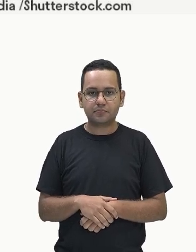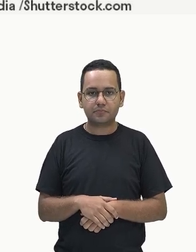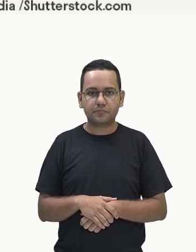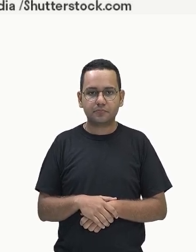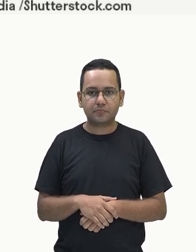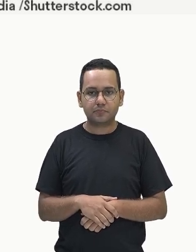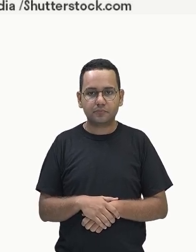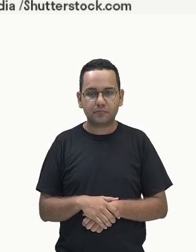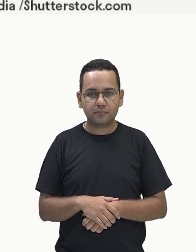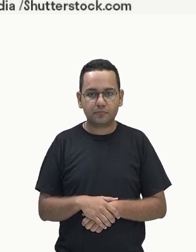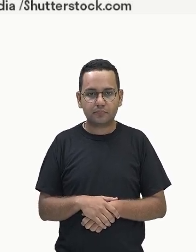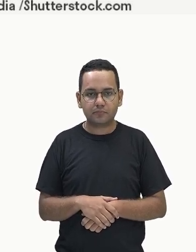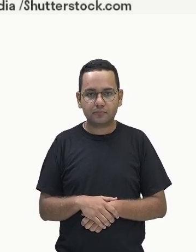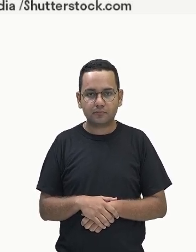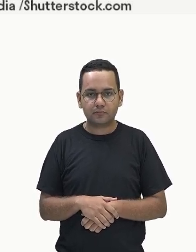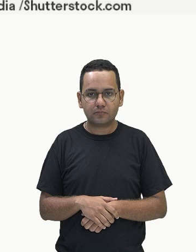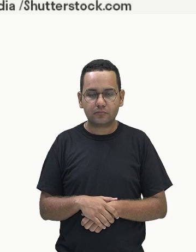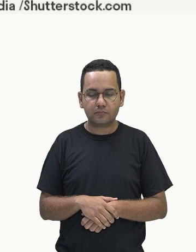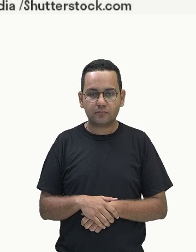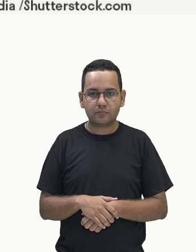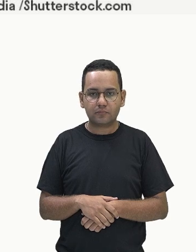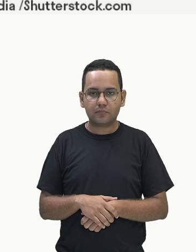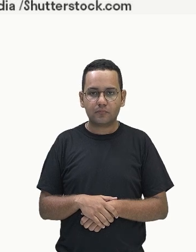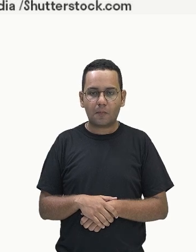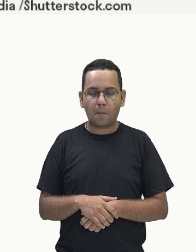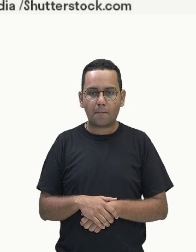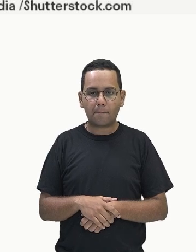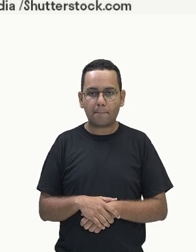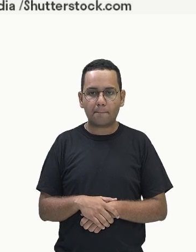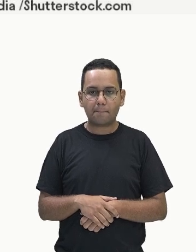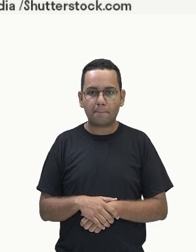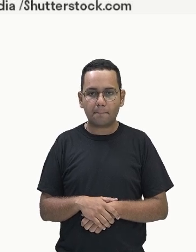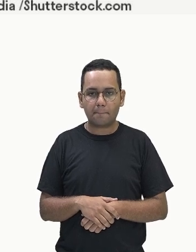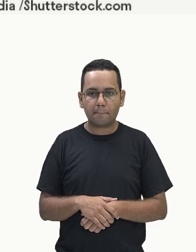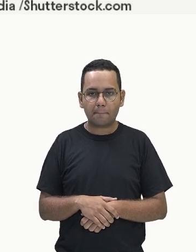Não, o vermelho não serve, eu vou pegar o preto agora.